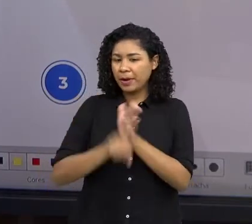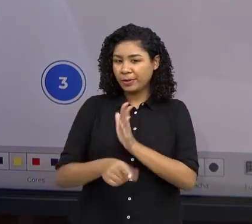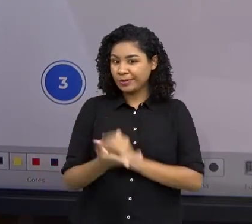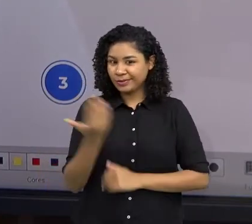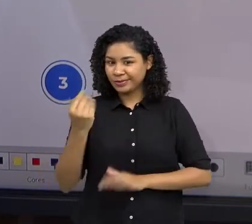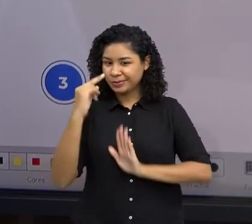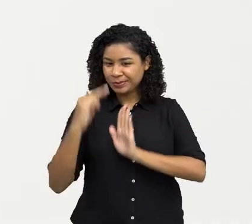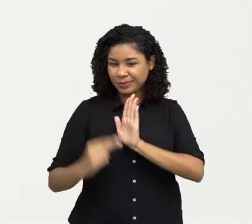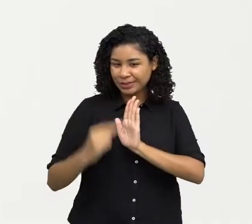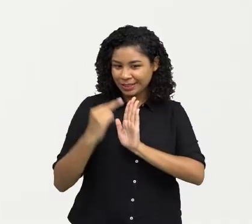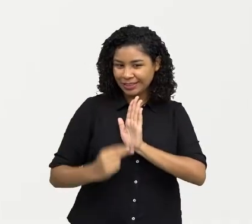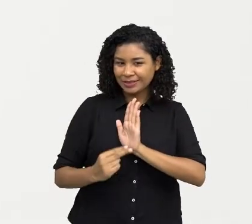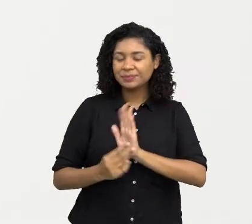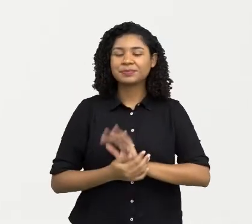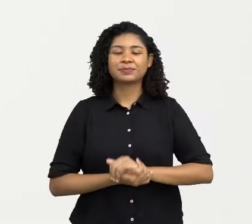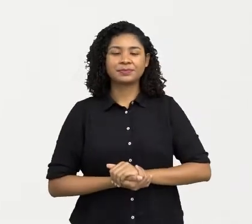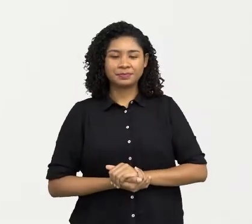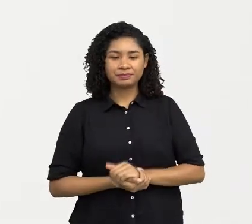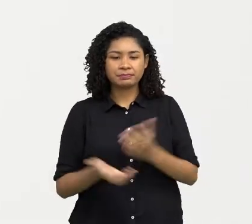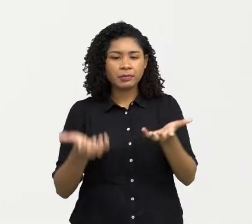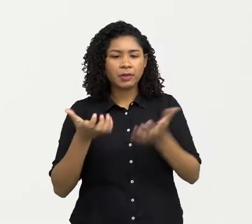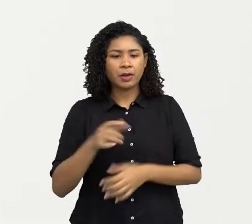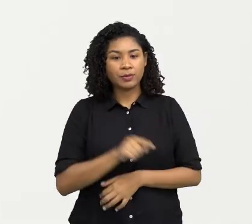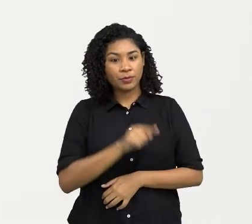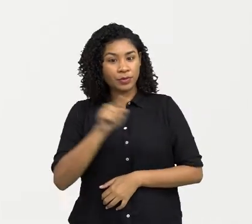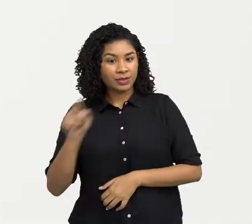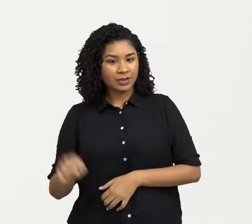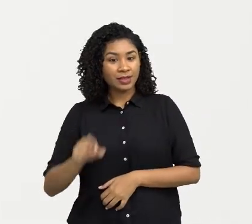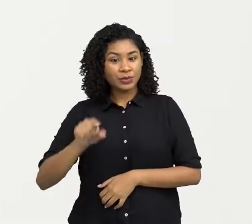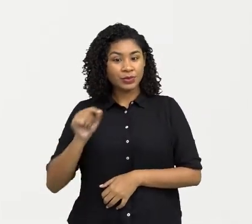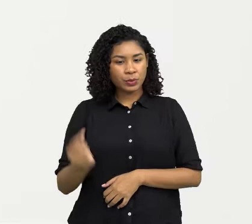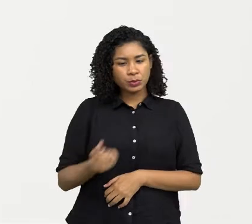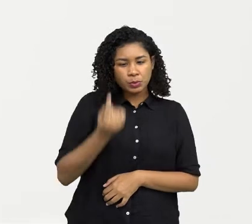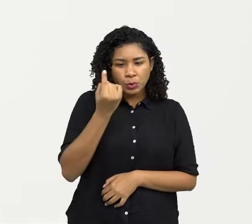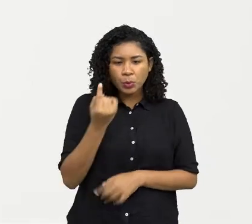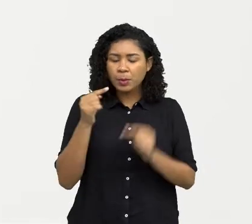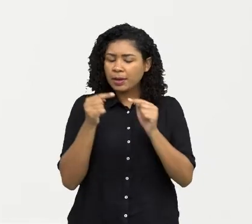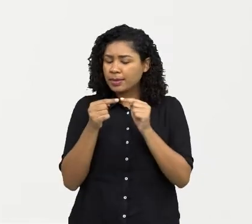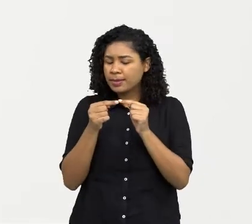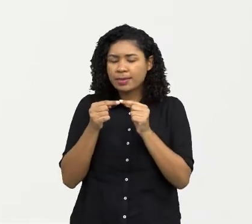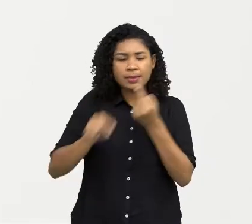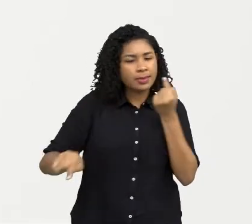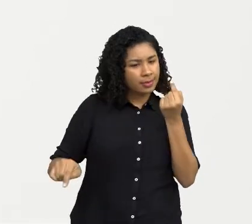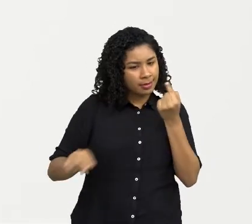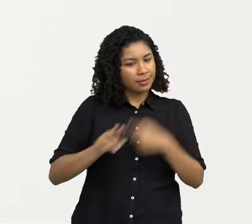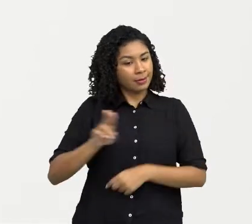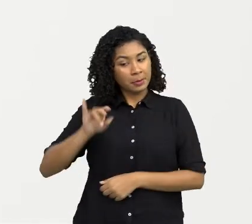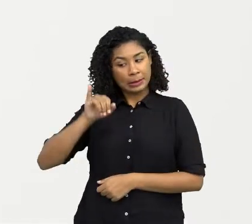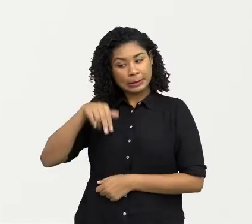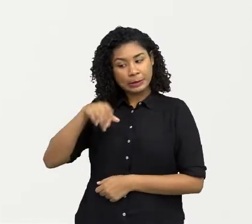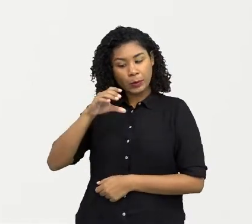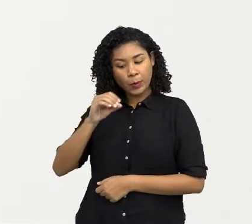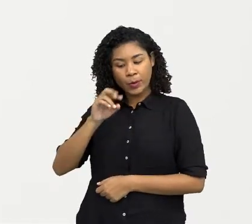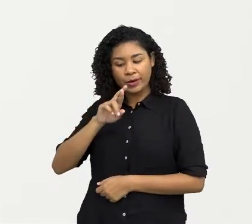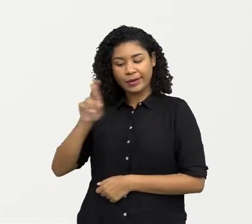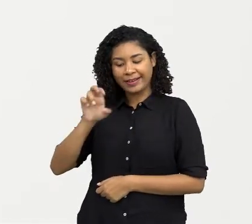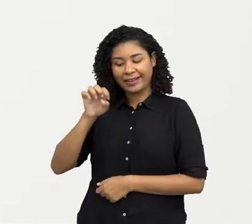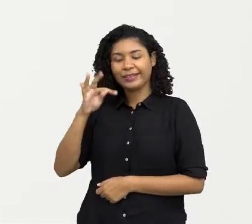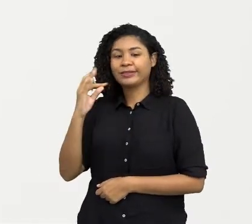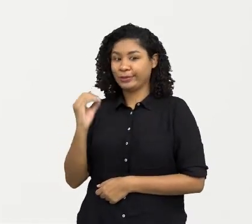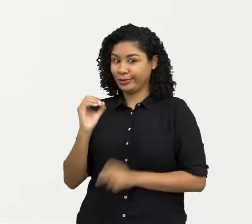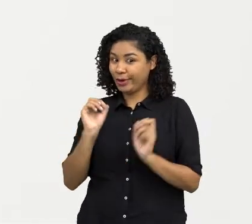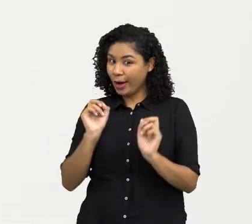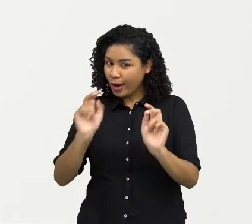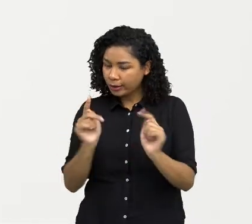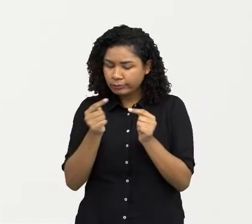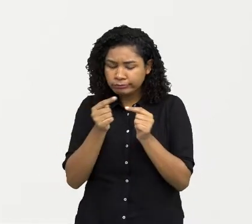nela novamente. Eu queria que você marcasse a alternativa que é a incorreta, ok, pessoal?